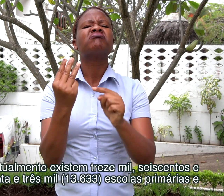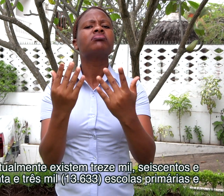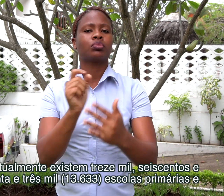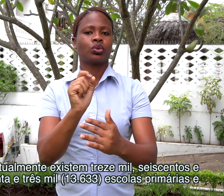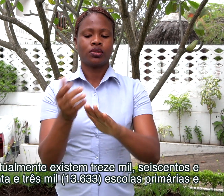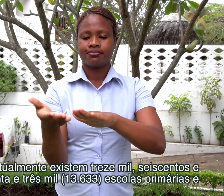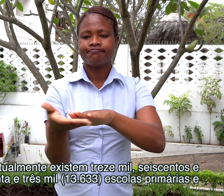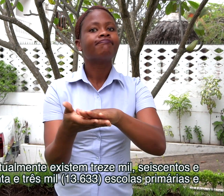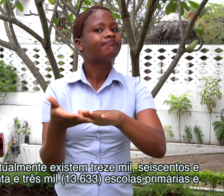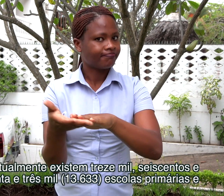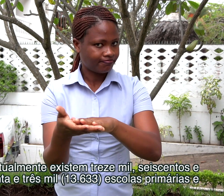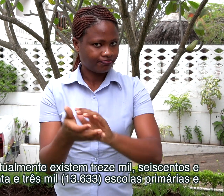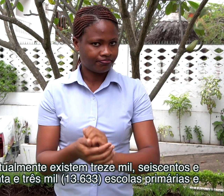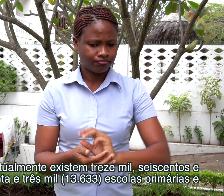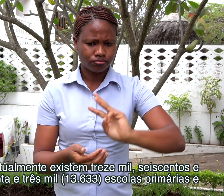existem